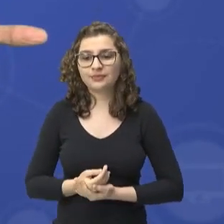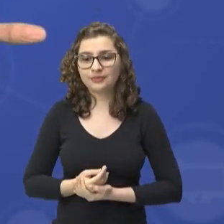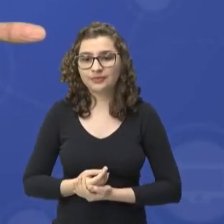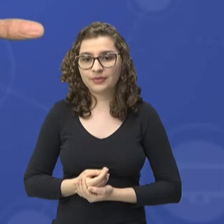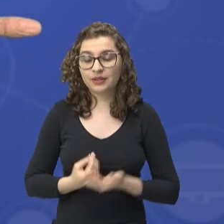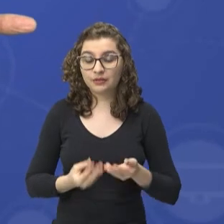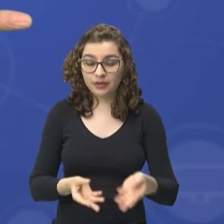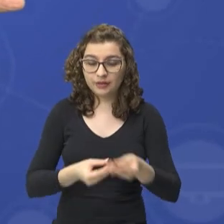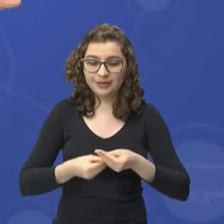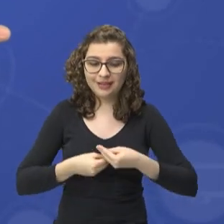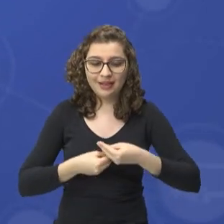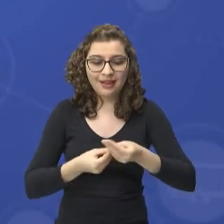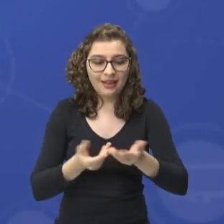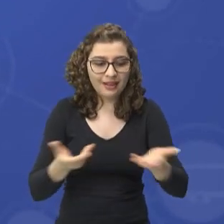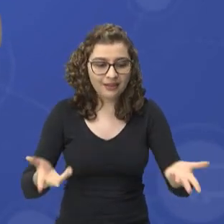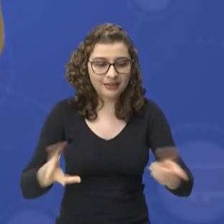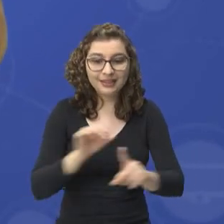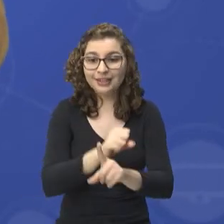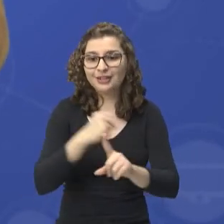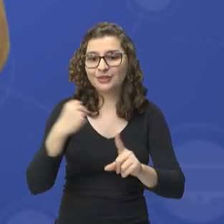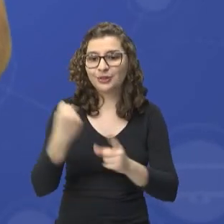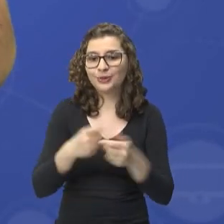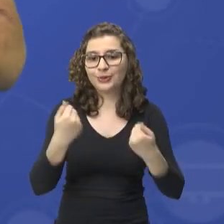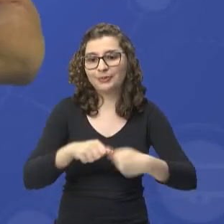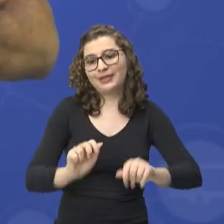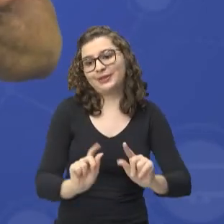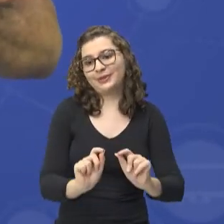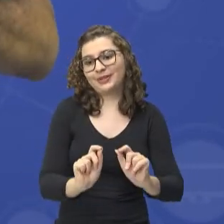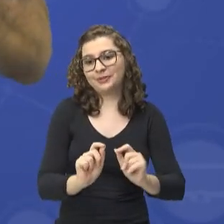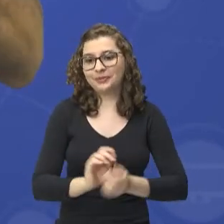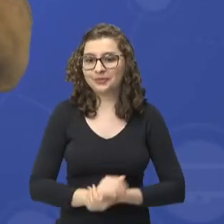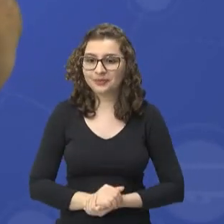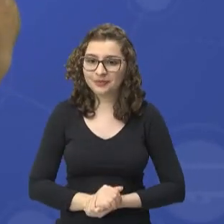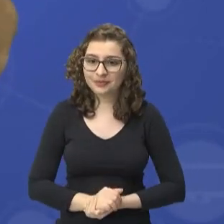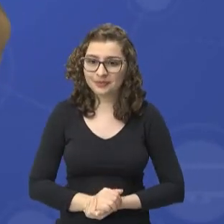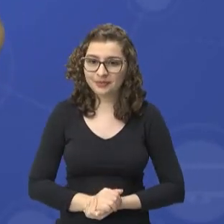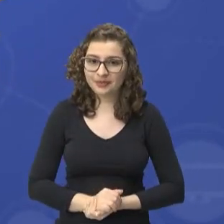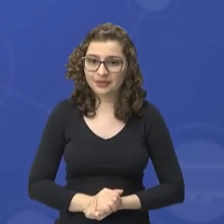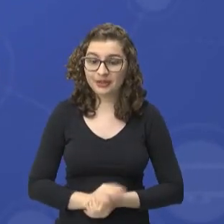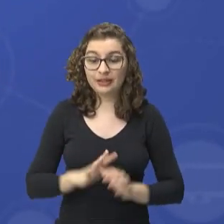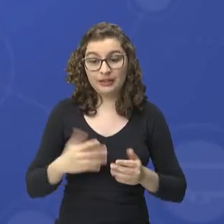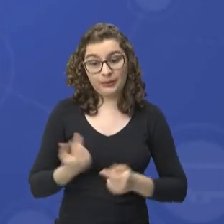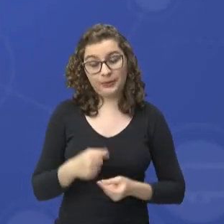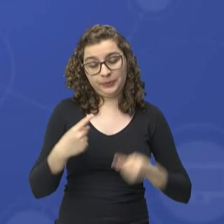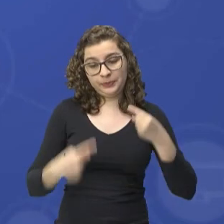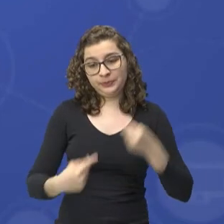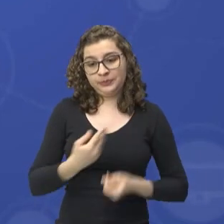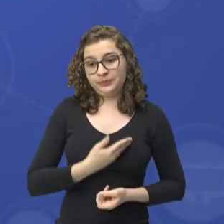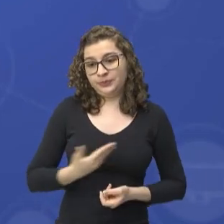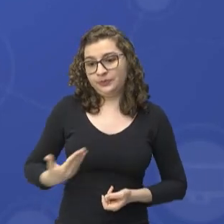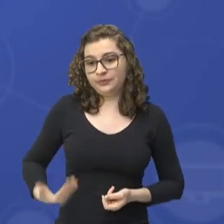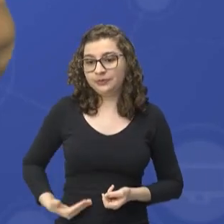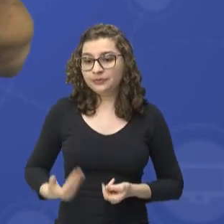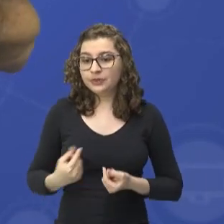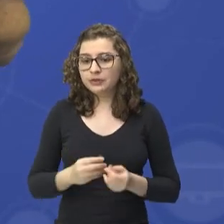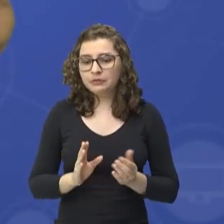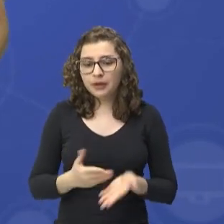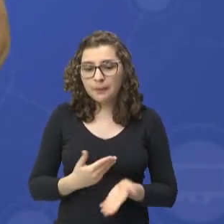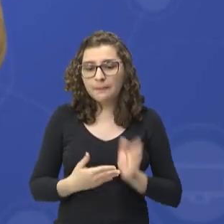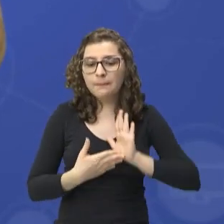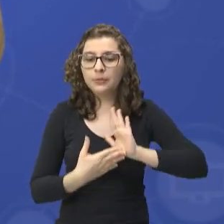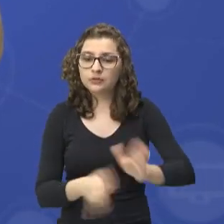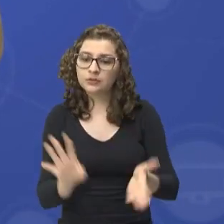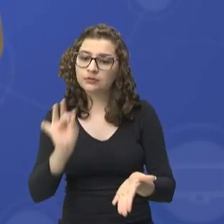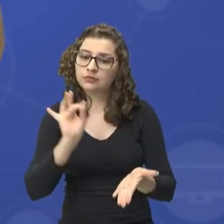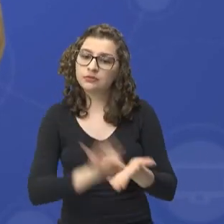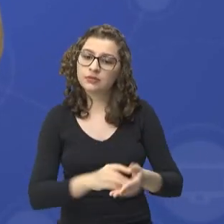dar à sociedade aquilo que ela necessita. Então, no sentido de que o poder público, ele vai, então,